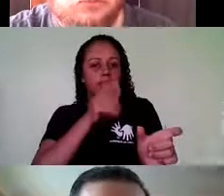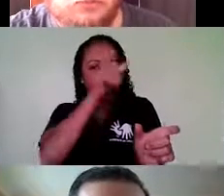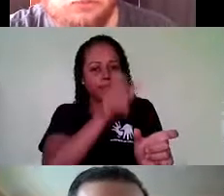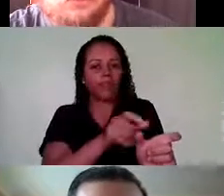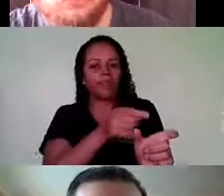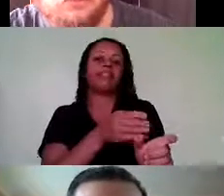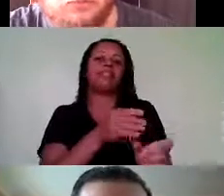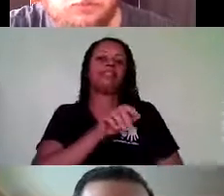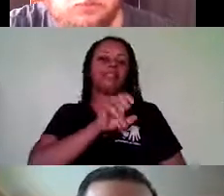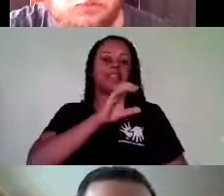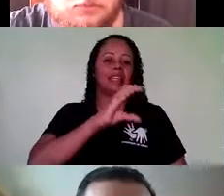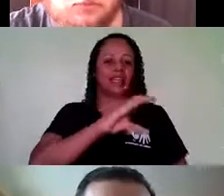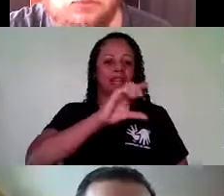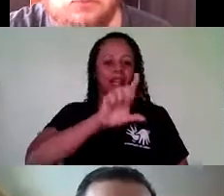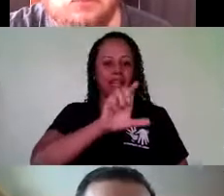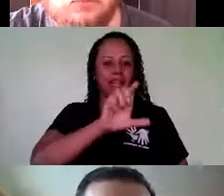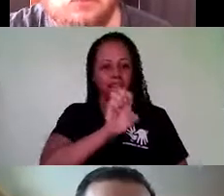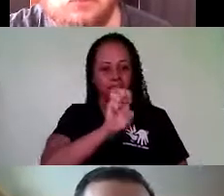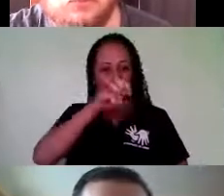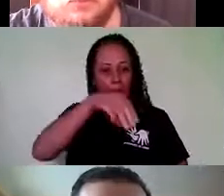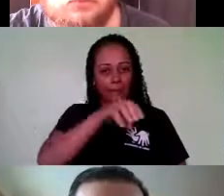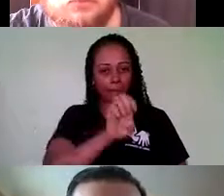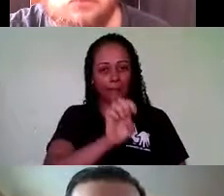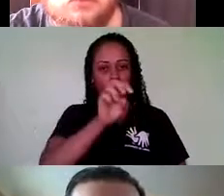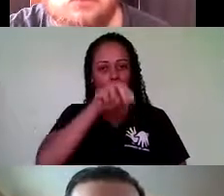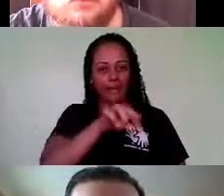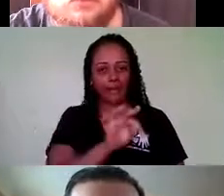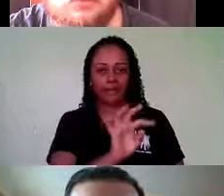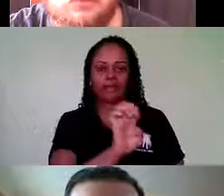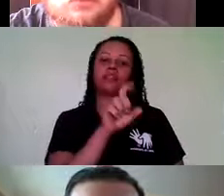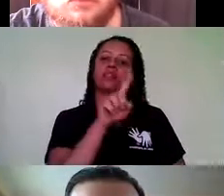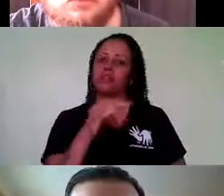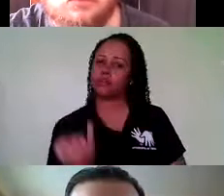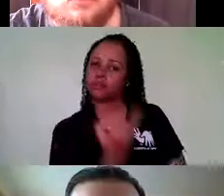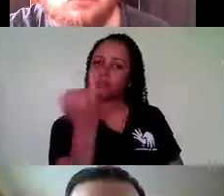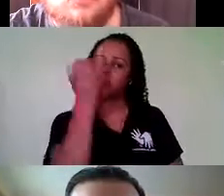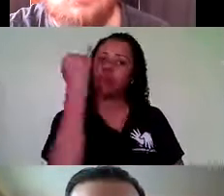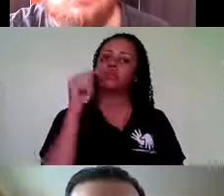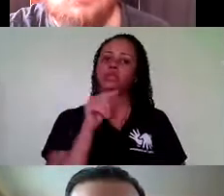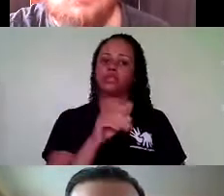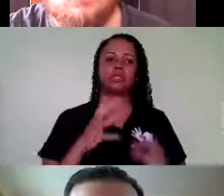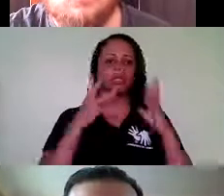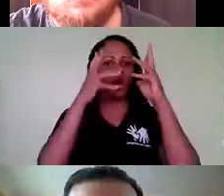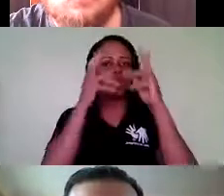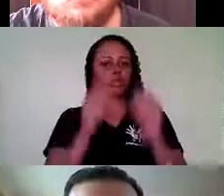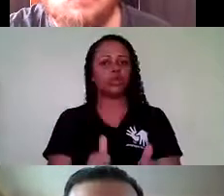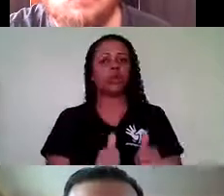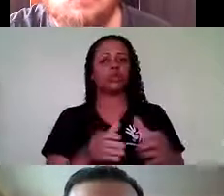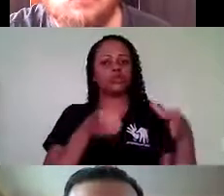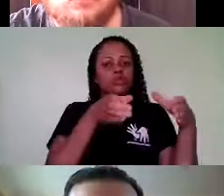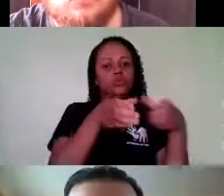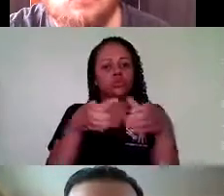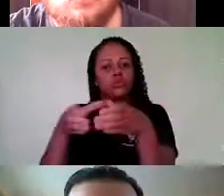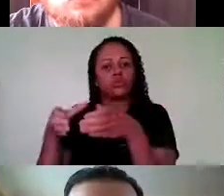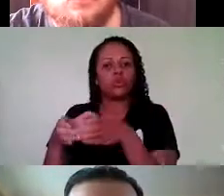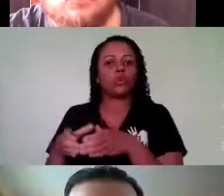a importância de que todas, né, as entidades sindicais, de fato, tenham esse